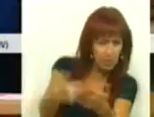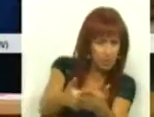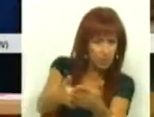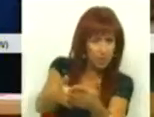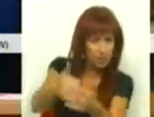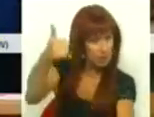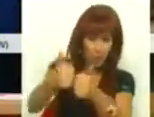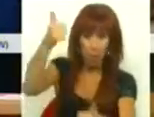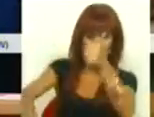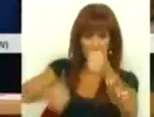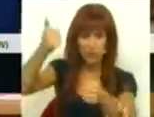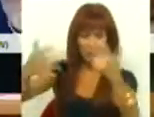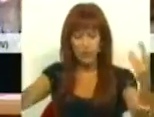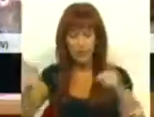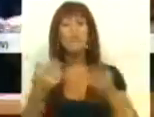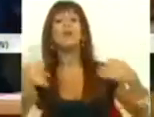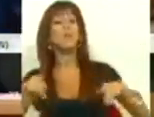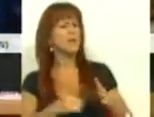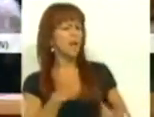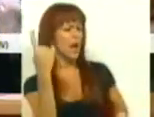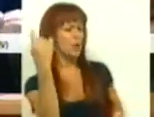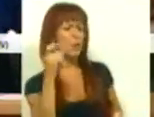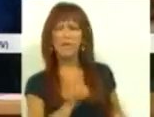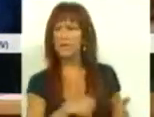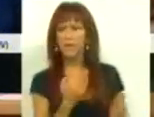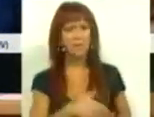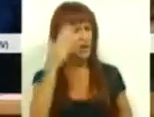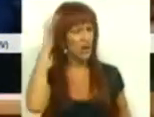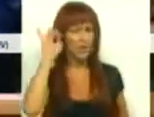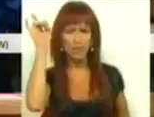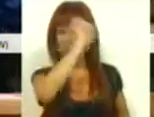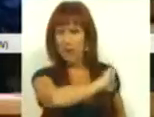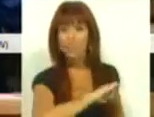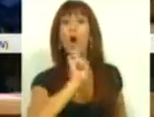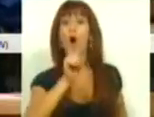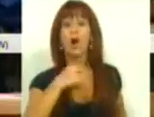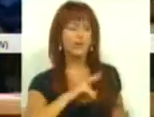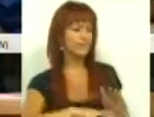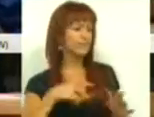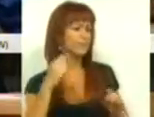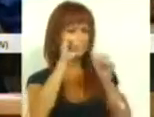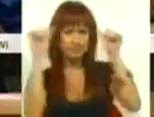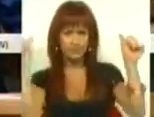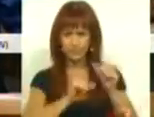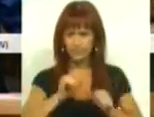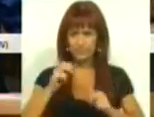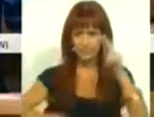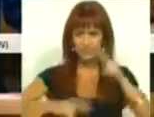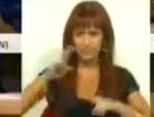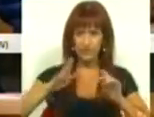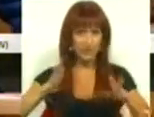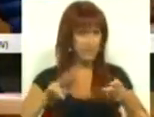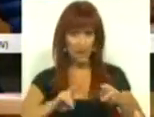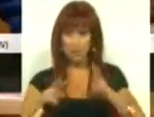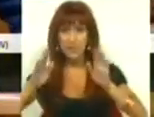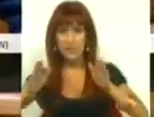mais competitivo. Mas ainda falta uma que sempre considerei fundamental, que é a reforma do sistema fiscal, que tem que